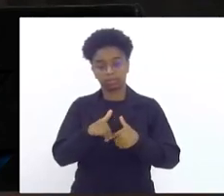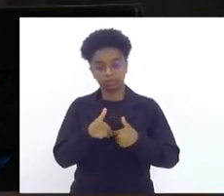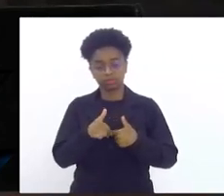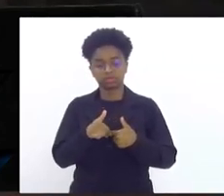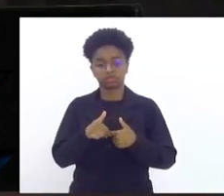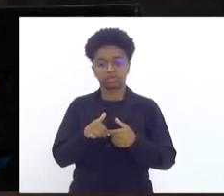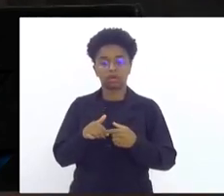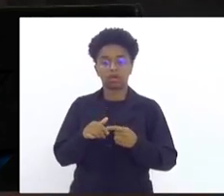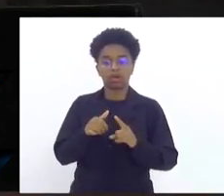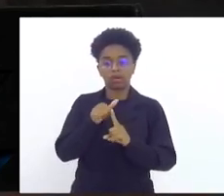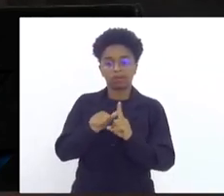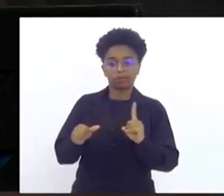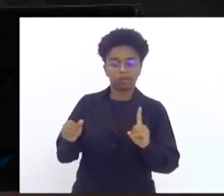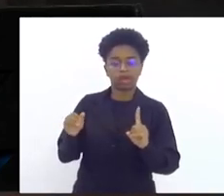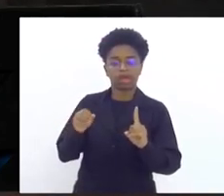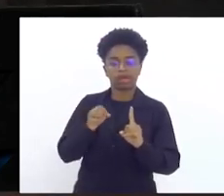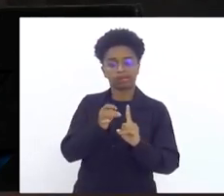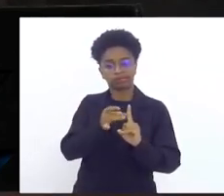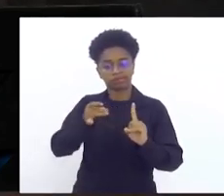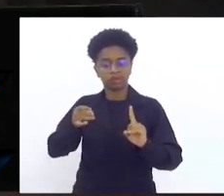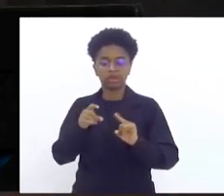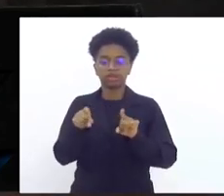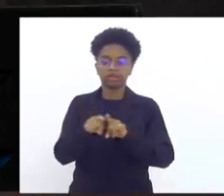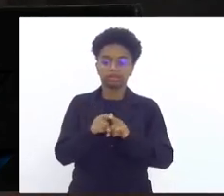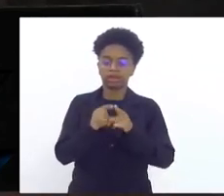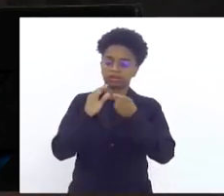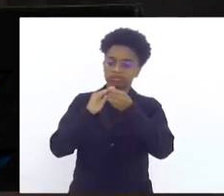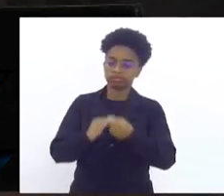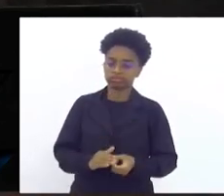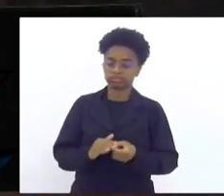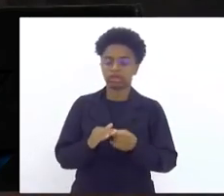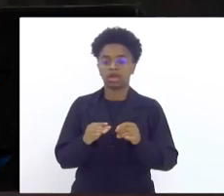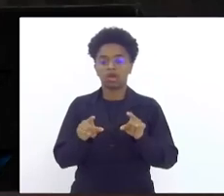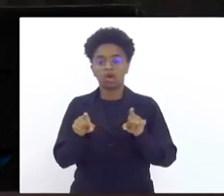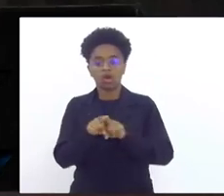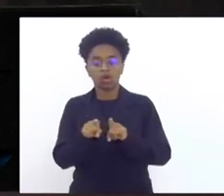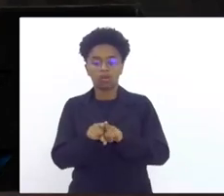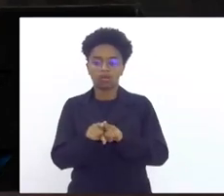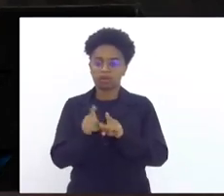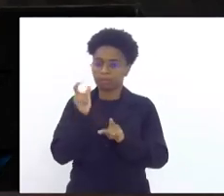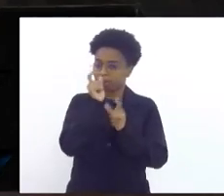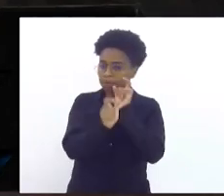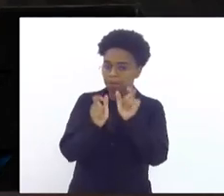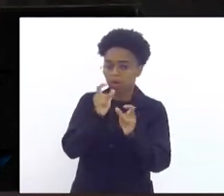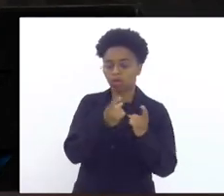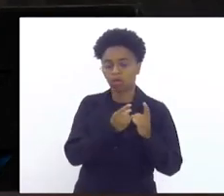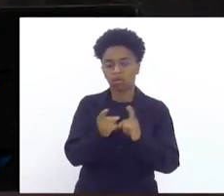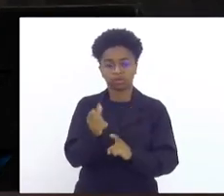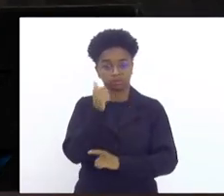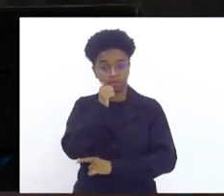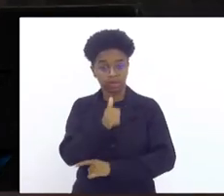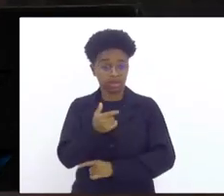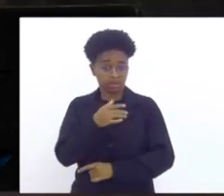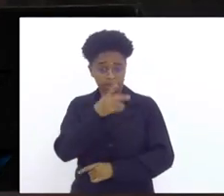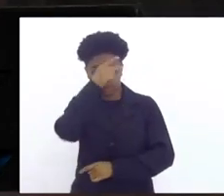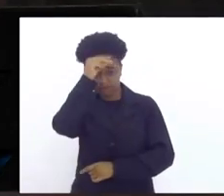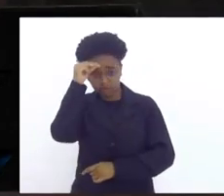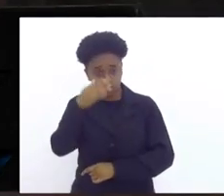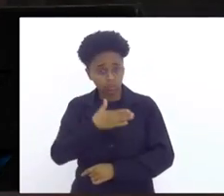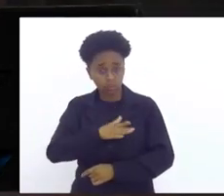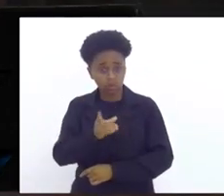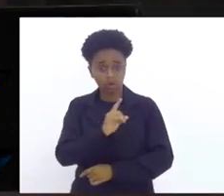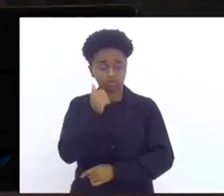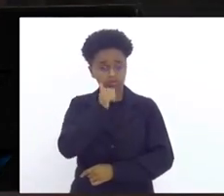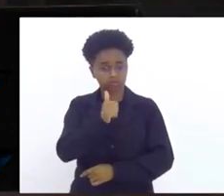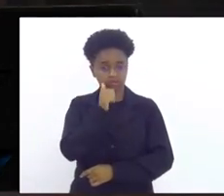misoginia do seu desprezo e ojeriza as mulheres é um prefeito que não gosta de mulher presidente